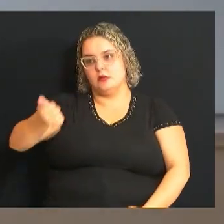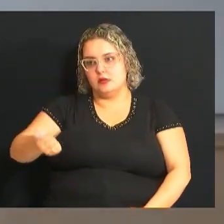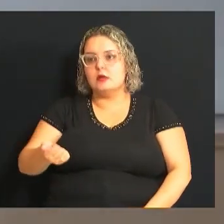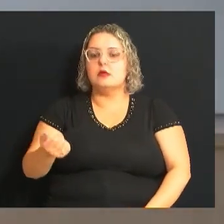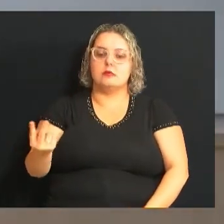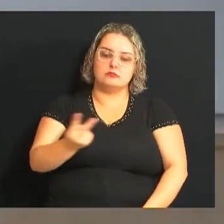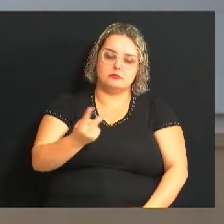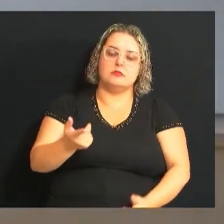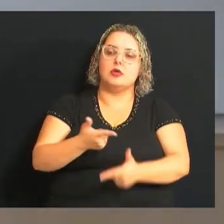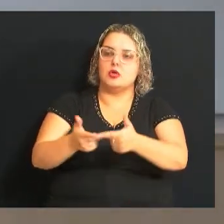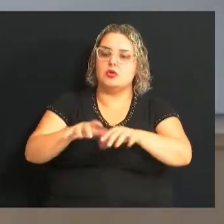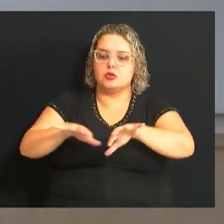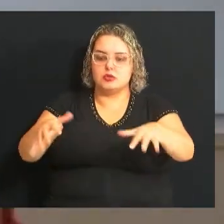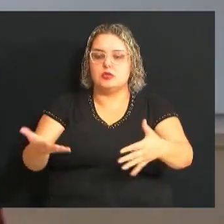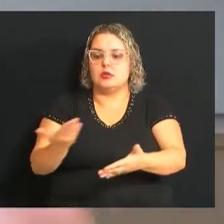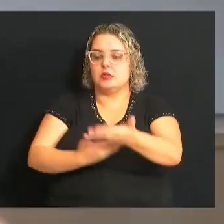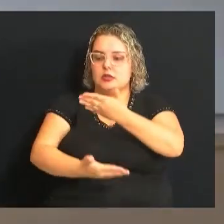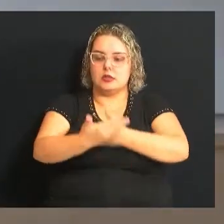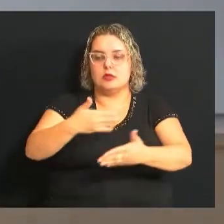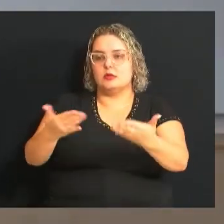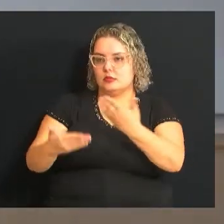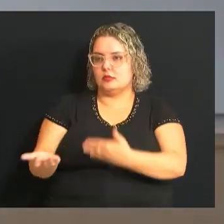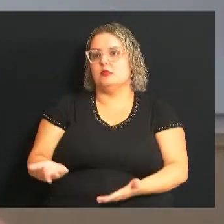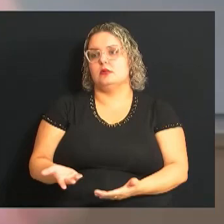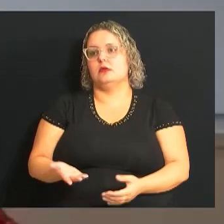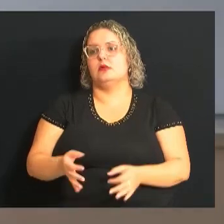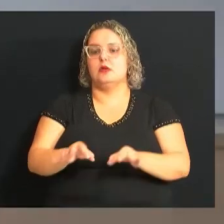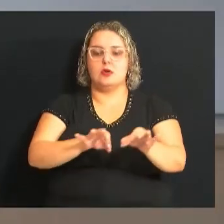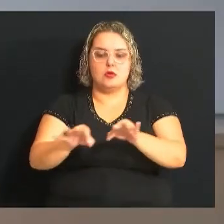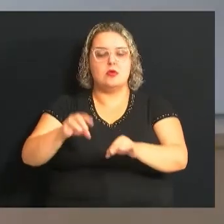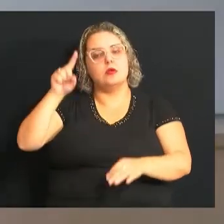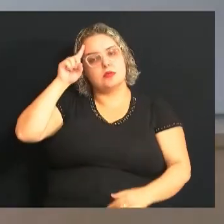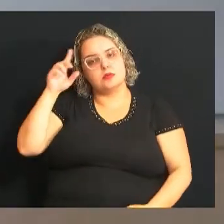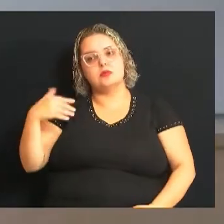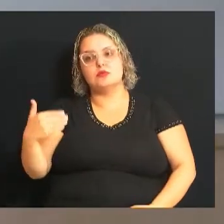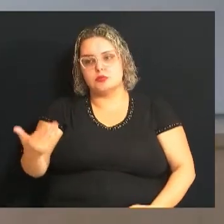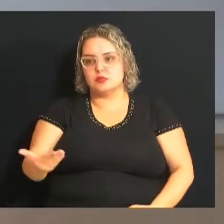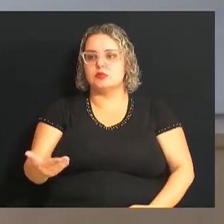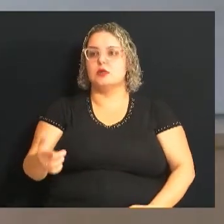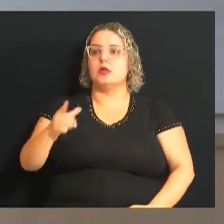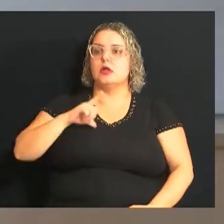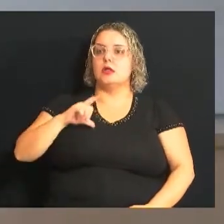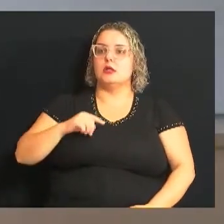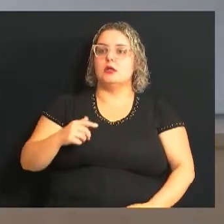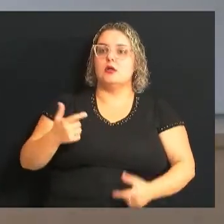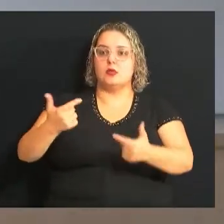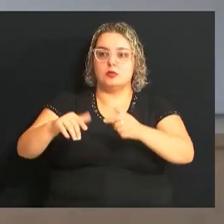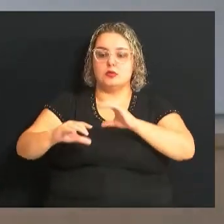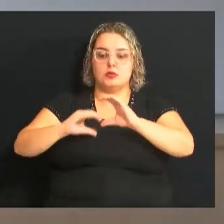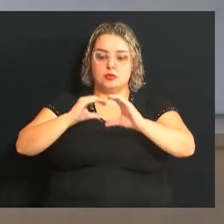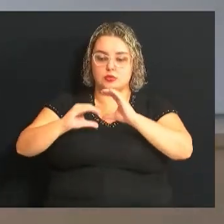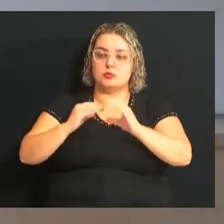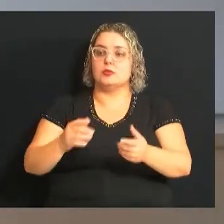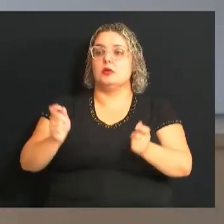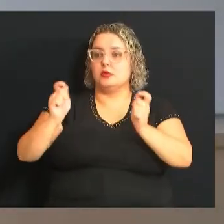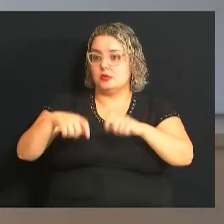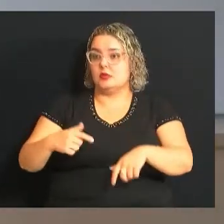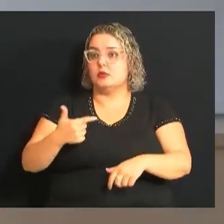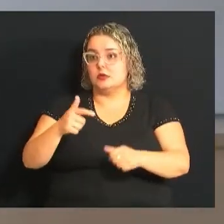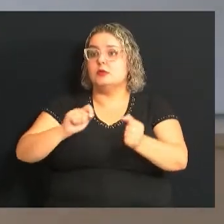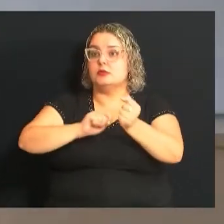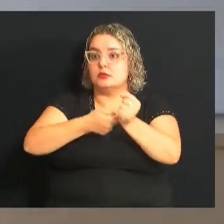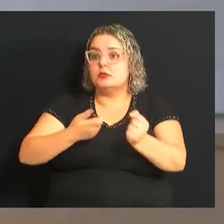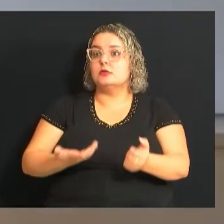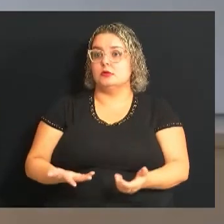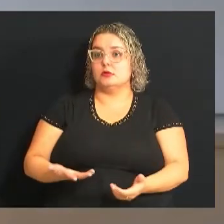divididas, negociadas, organizar a rotina dos filhos, ter um canal de comunicação eficiente, porque não tem bloqueio no aplicativo, no WhatsApp